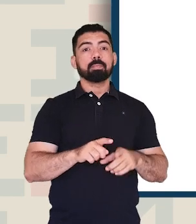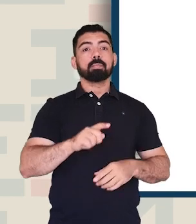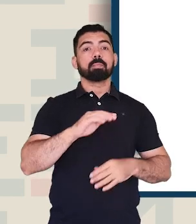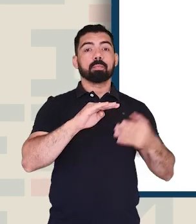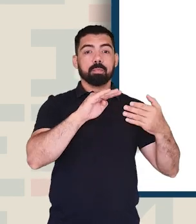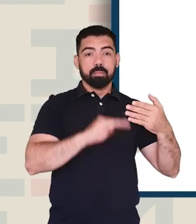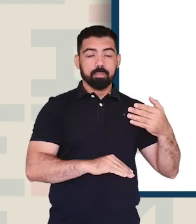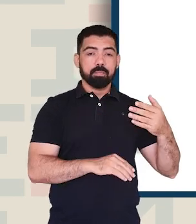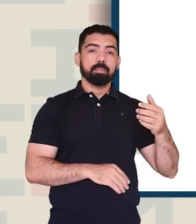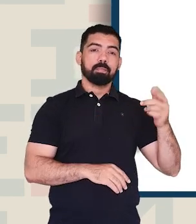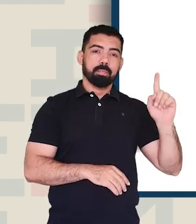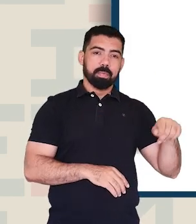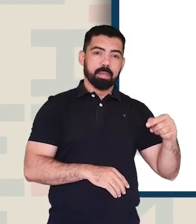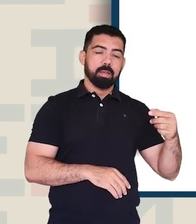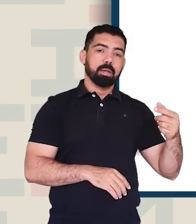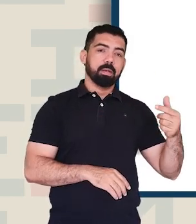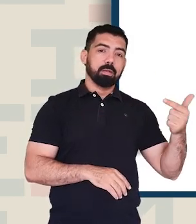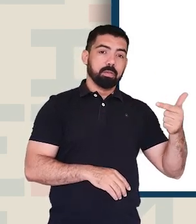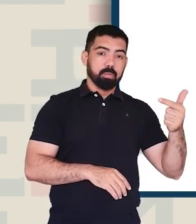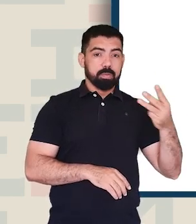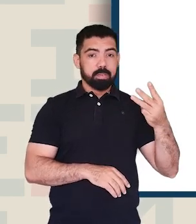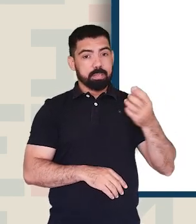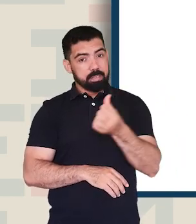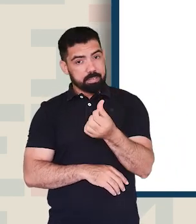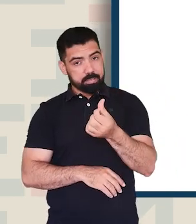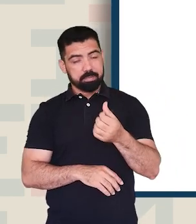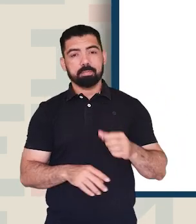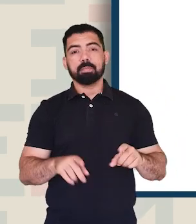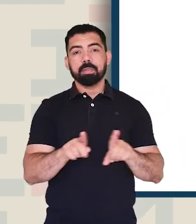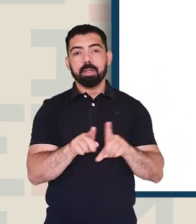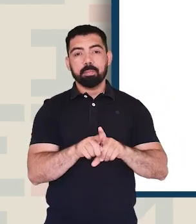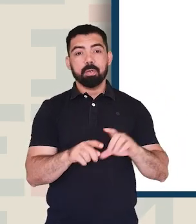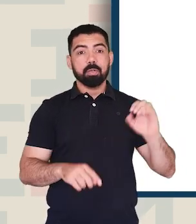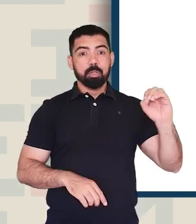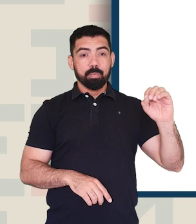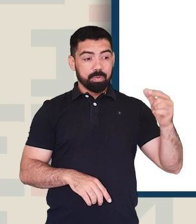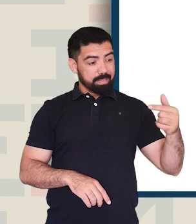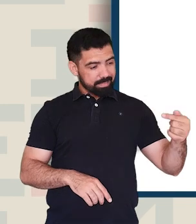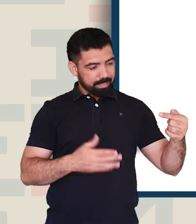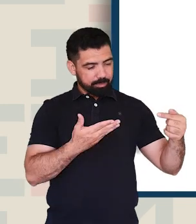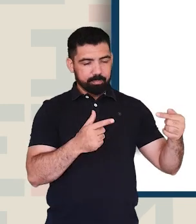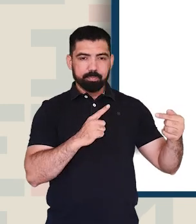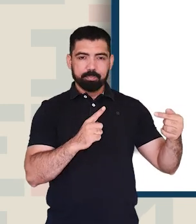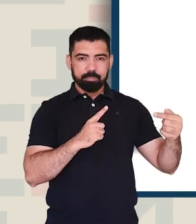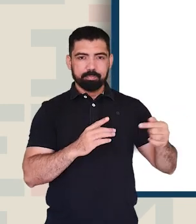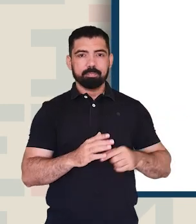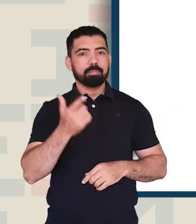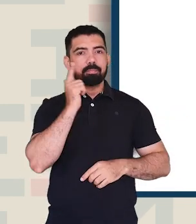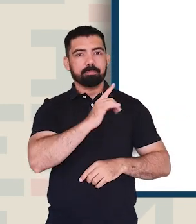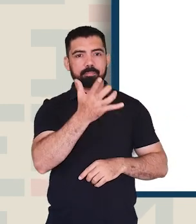no terceiro, no sexto e o diminuto no sétimo. Então, onde cair seu dedo, você faz essa